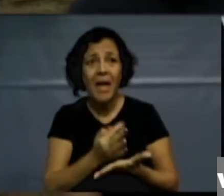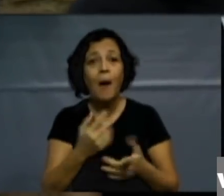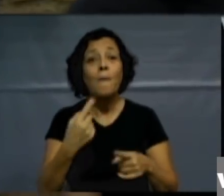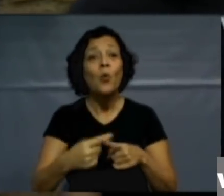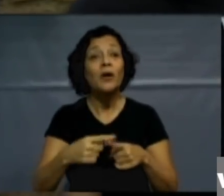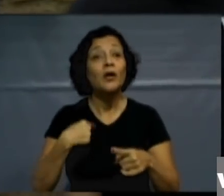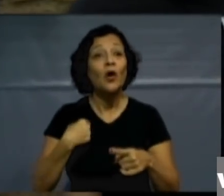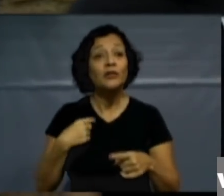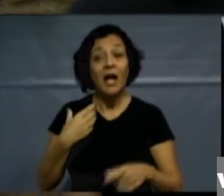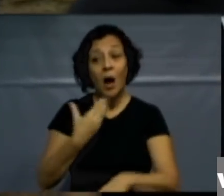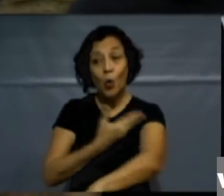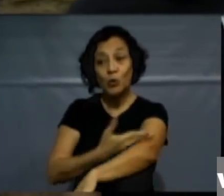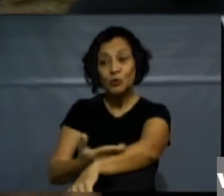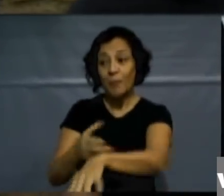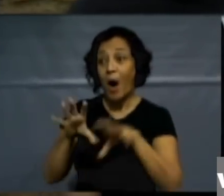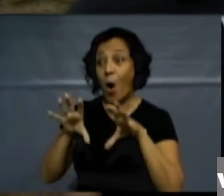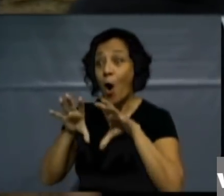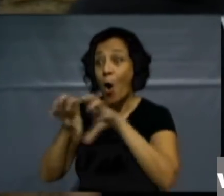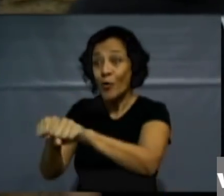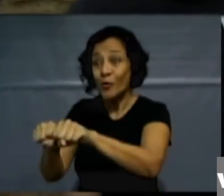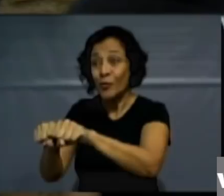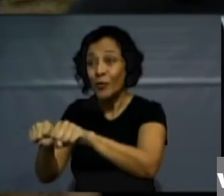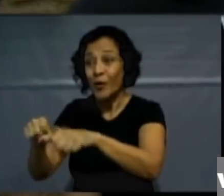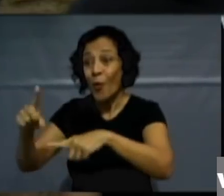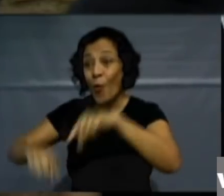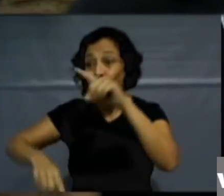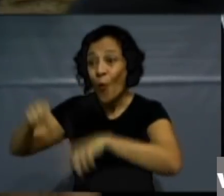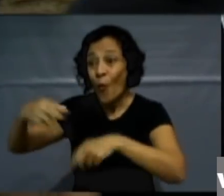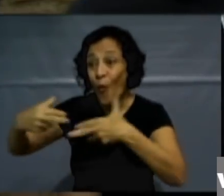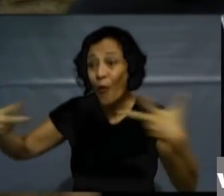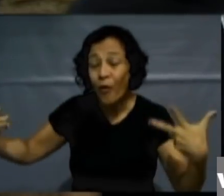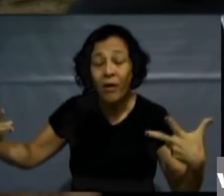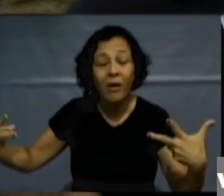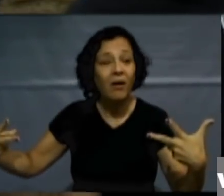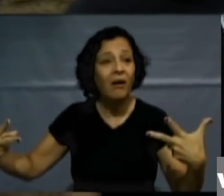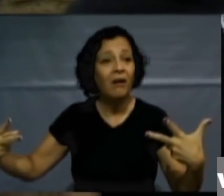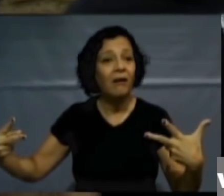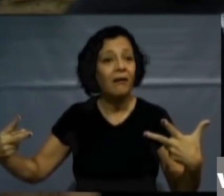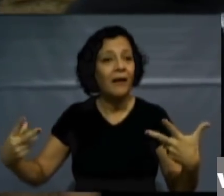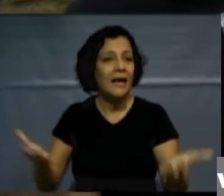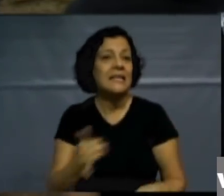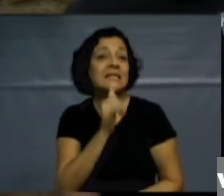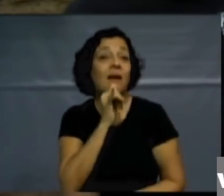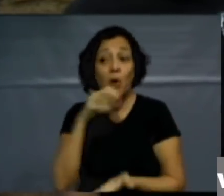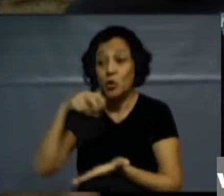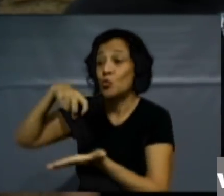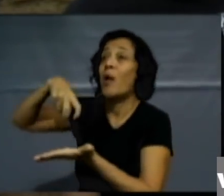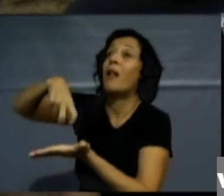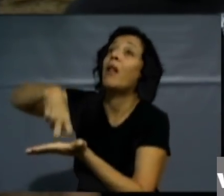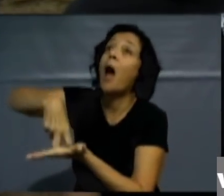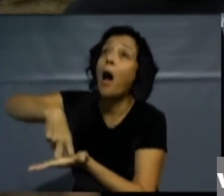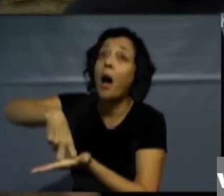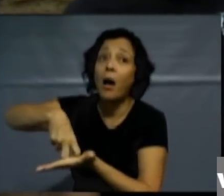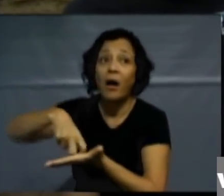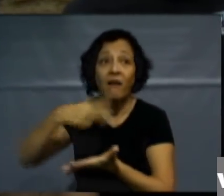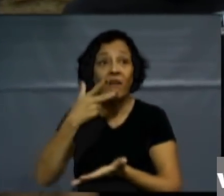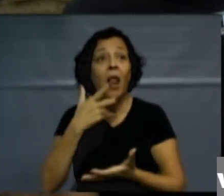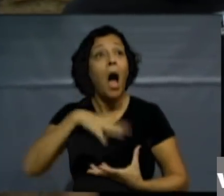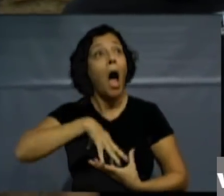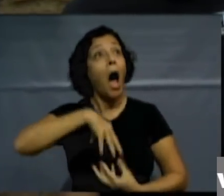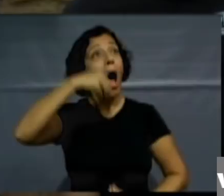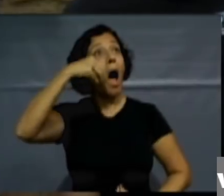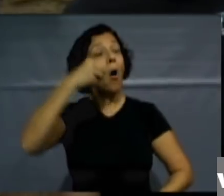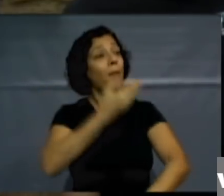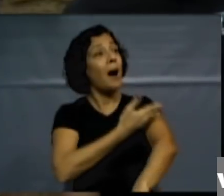exteriores. Ao paduar, aos cordões, ao ajoelhar, a roupa branca,